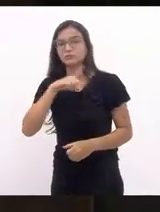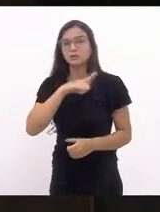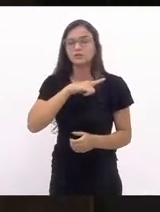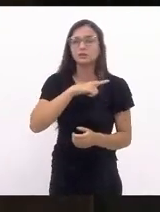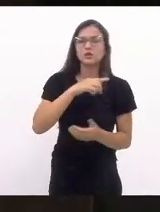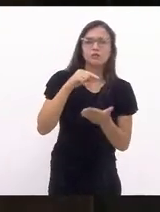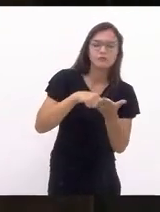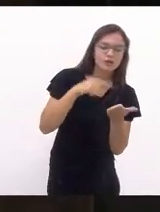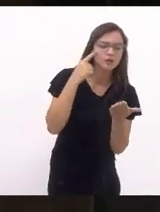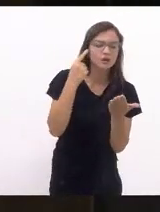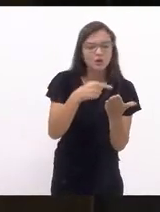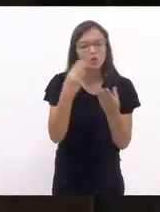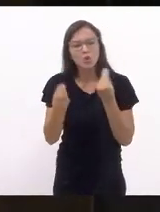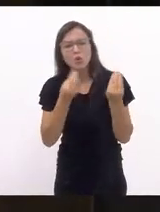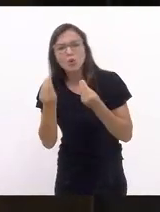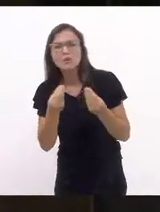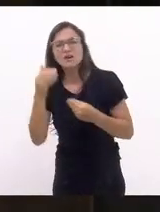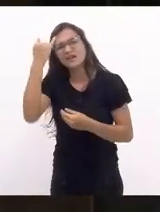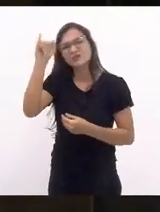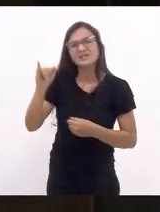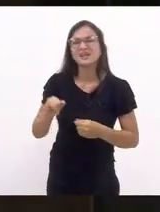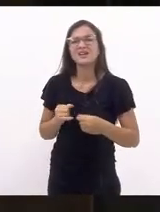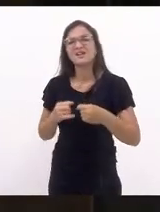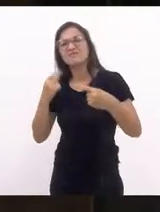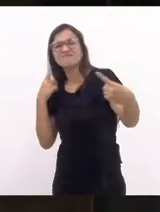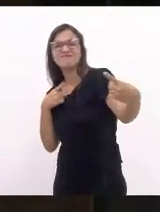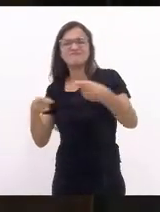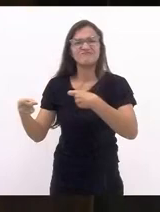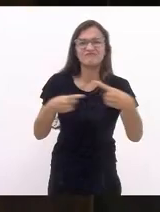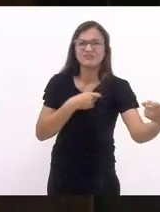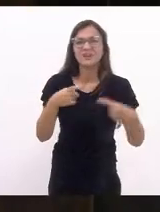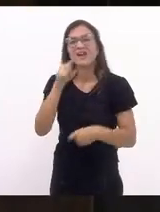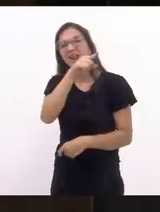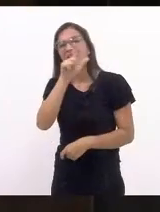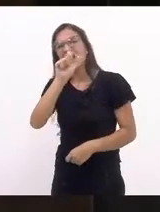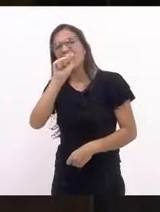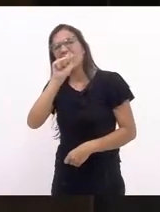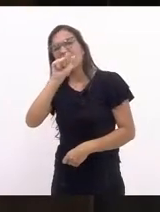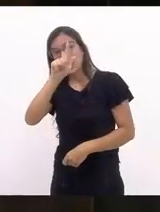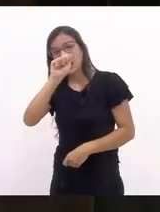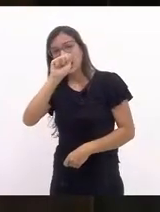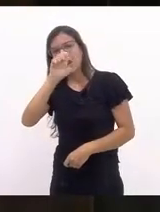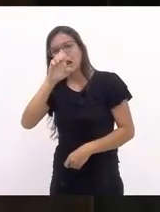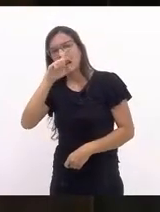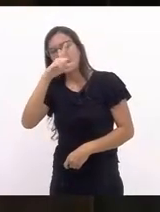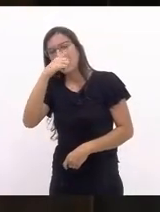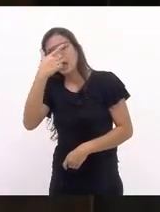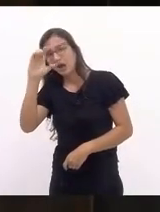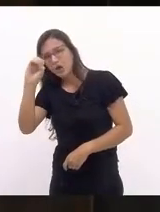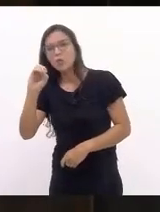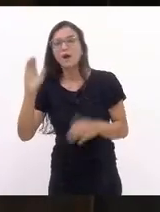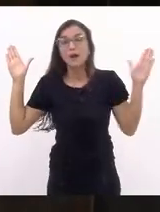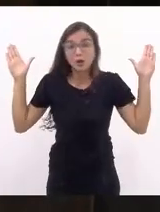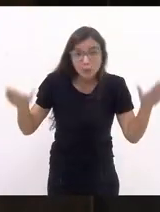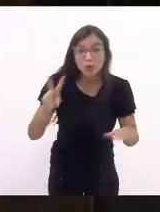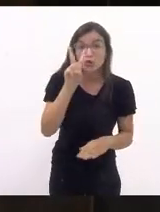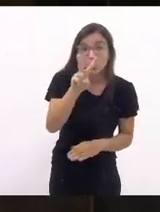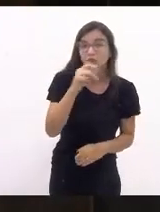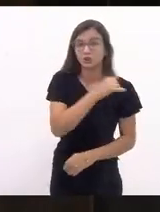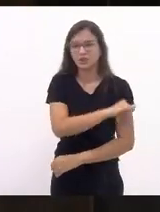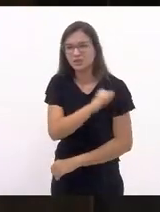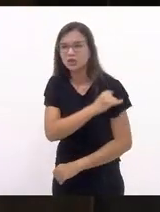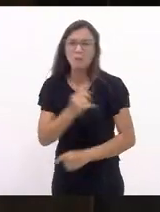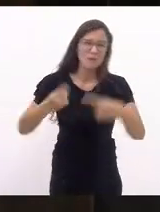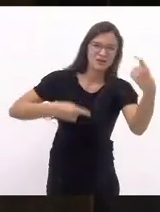visando evitar uma competição predatória entre Santos Dumont e Galeão que teria forte Impacto sobre a economia e